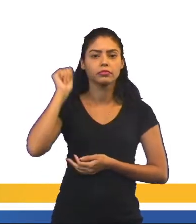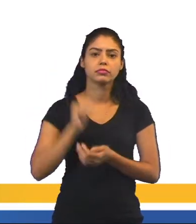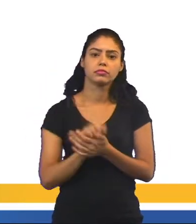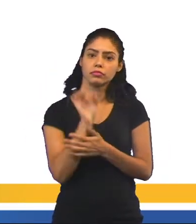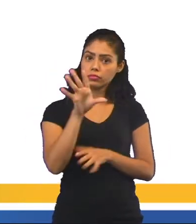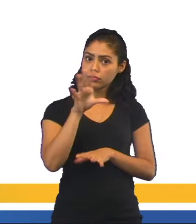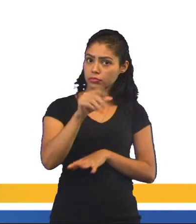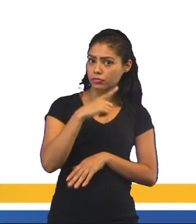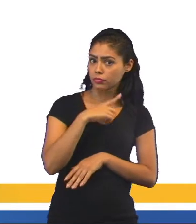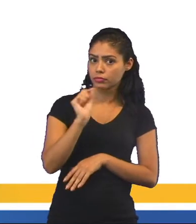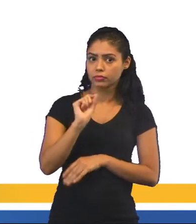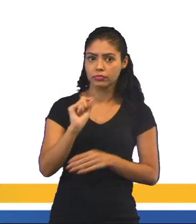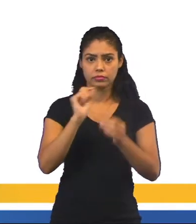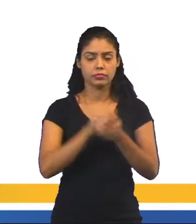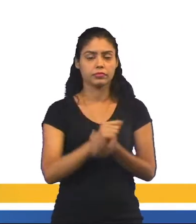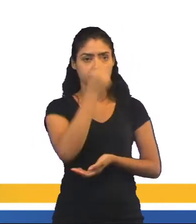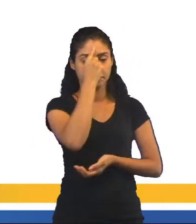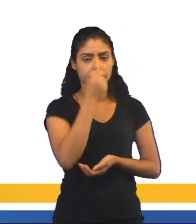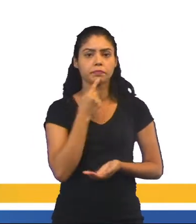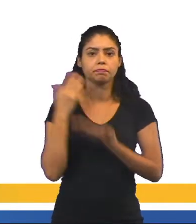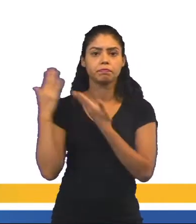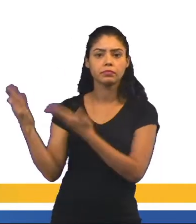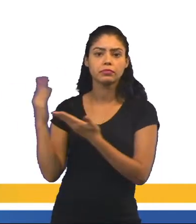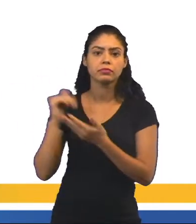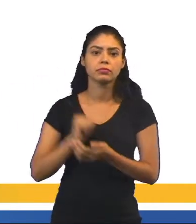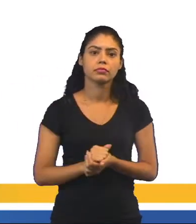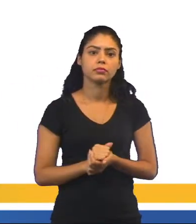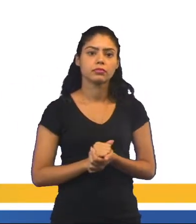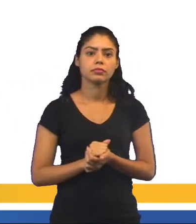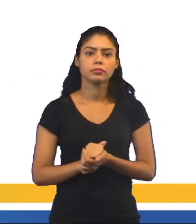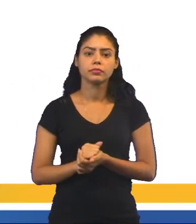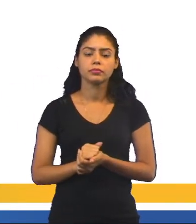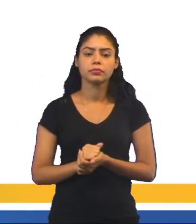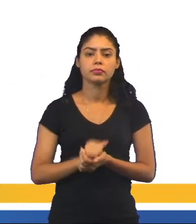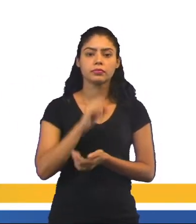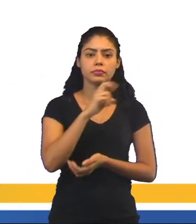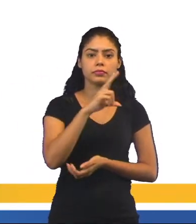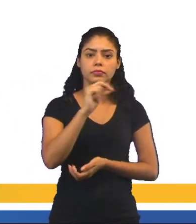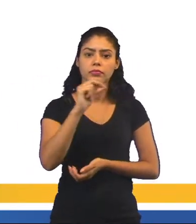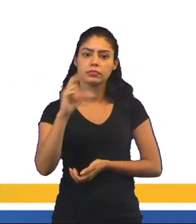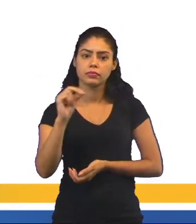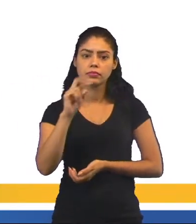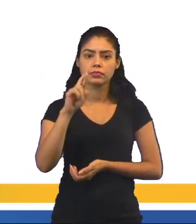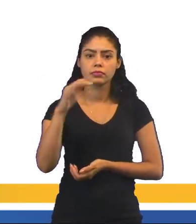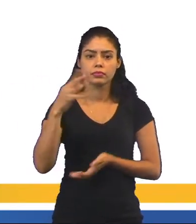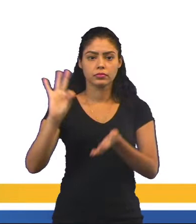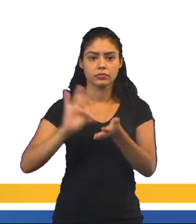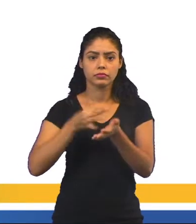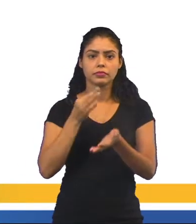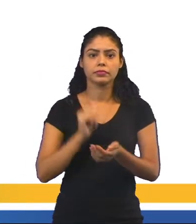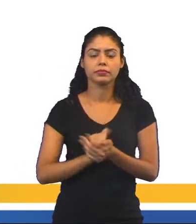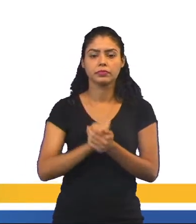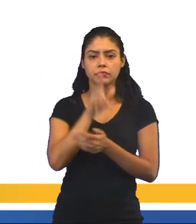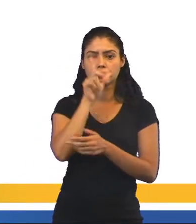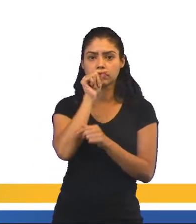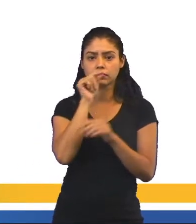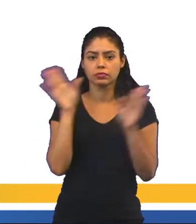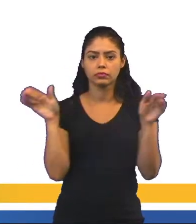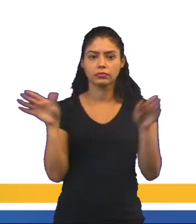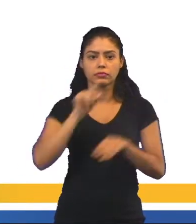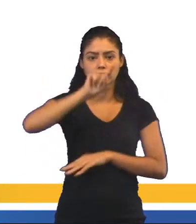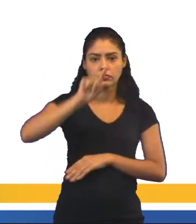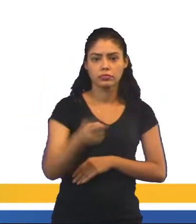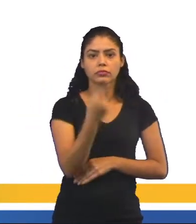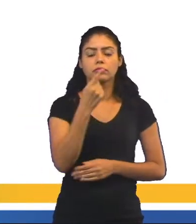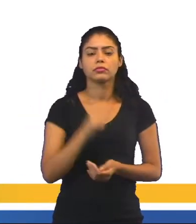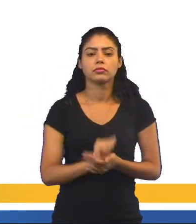só aí nós temos uma ilustração, olha só, répteis 550 catalogados, aves cerca de